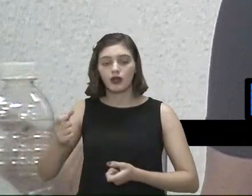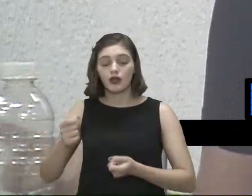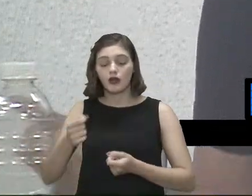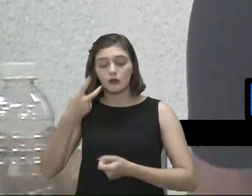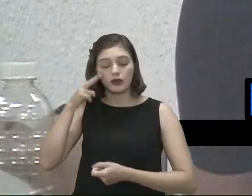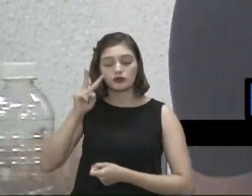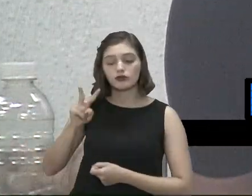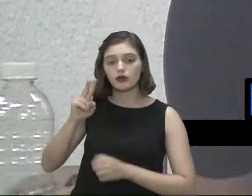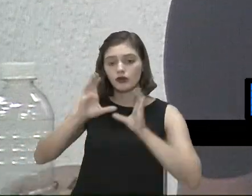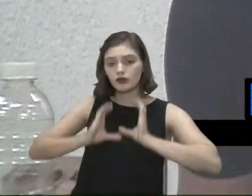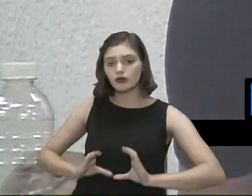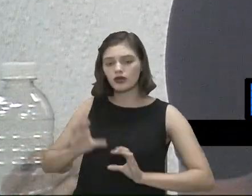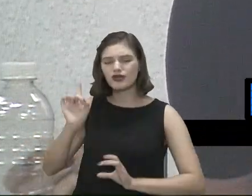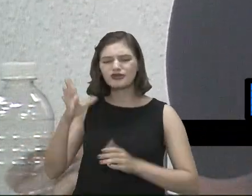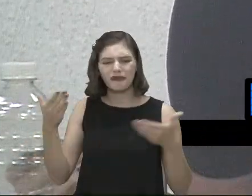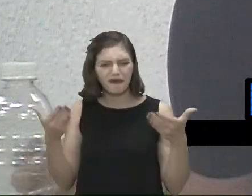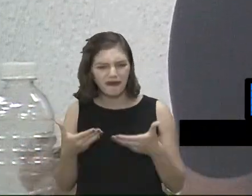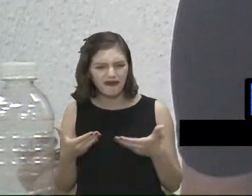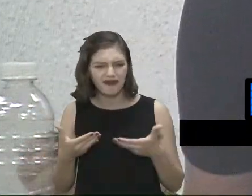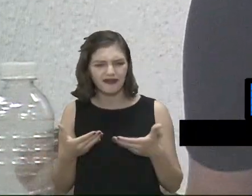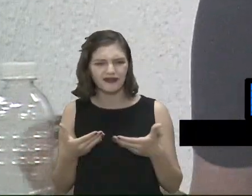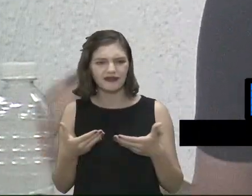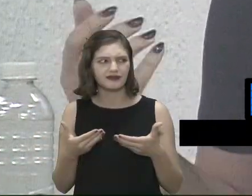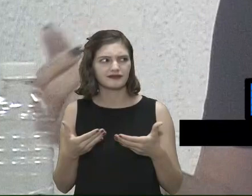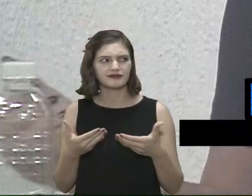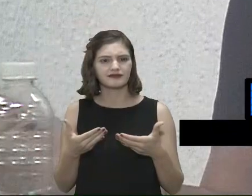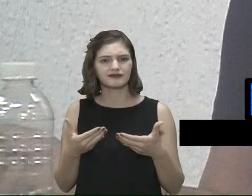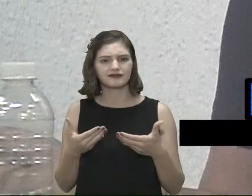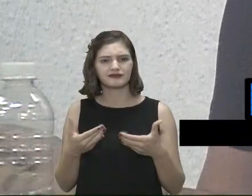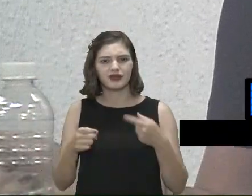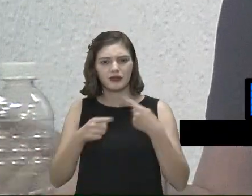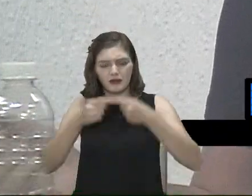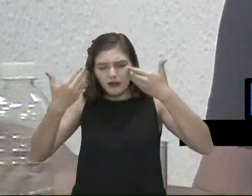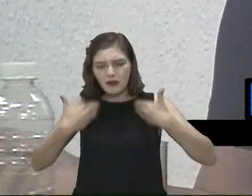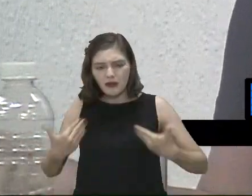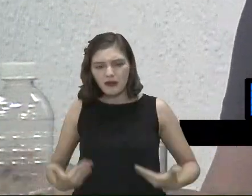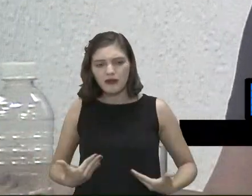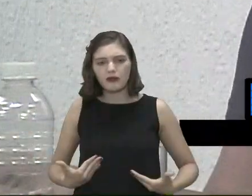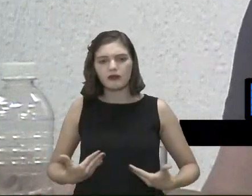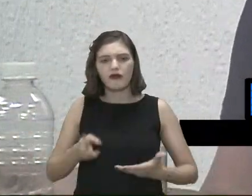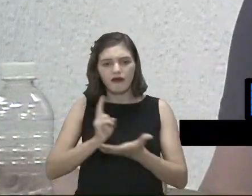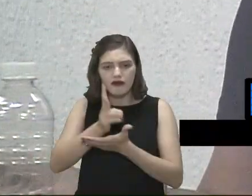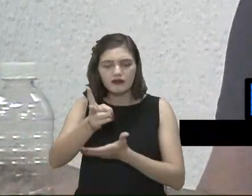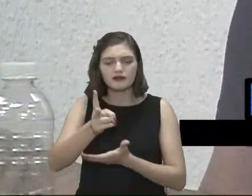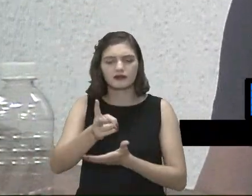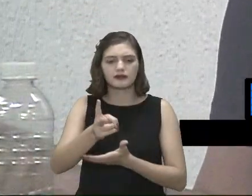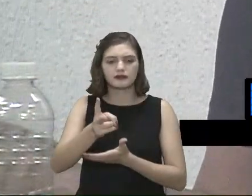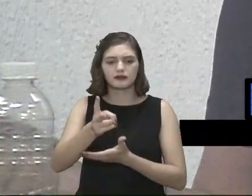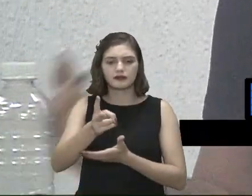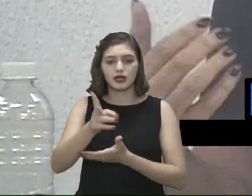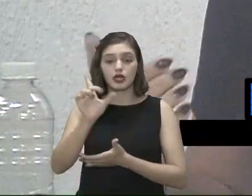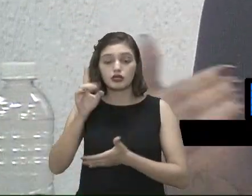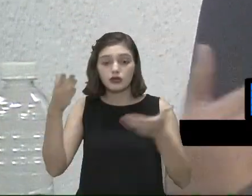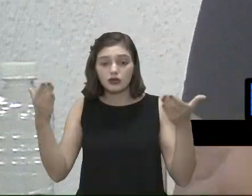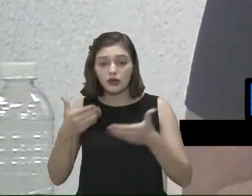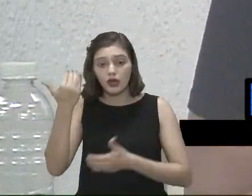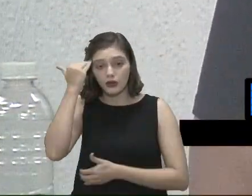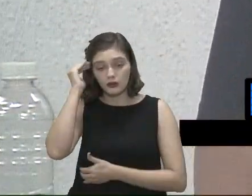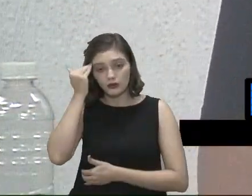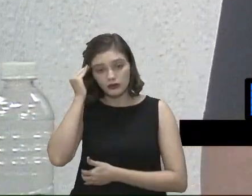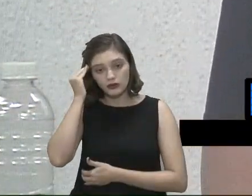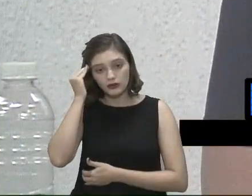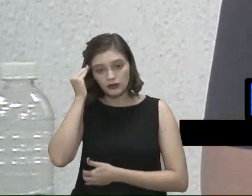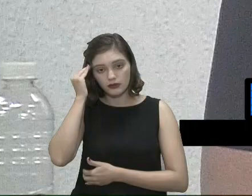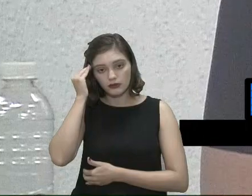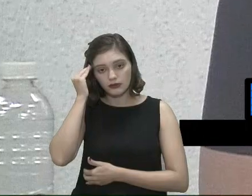formas de acolhimento. Só agora? Para corpos que existem desde sempre? Só agora? Eu entendo que isso não